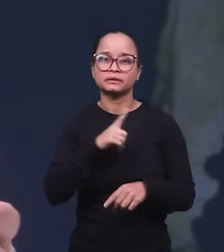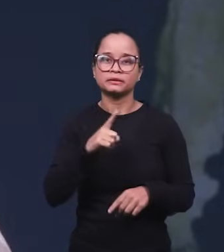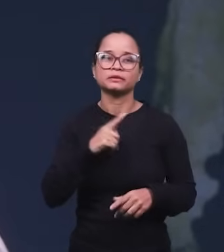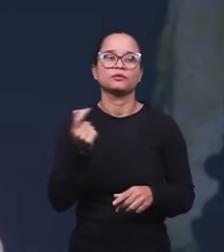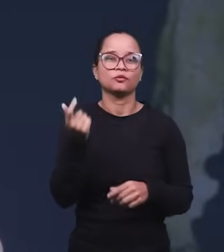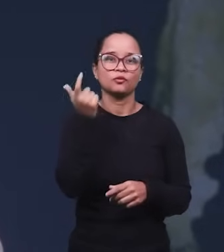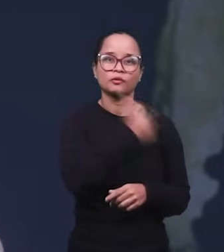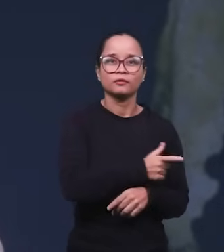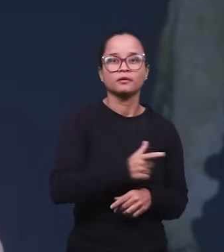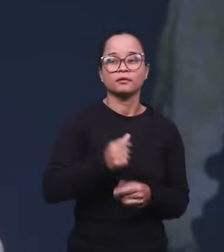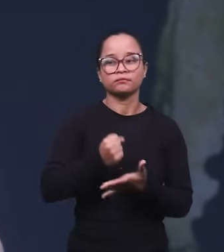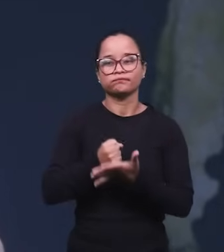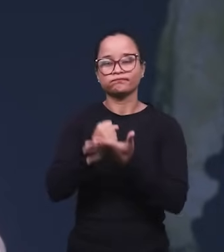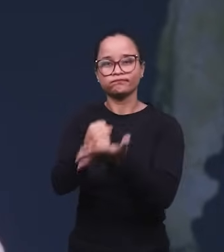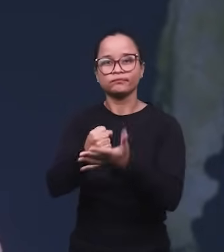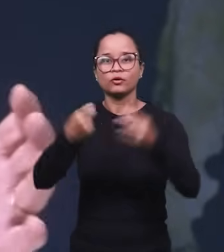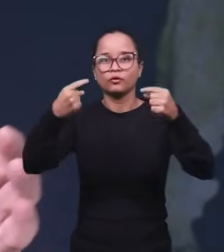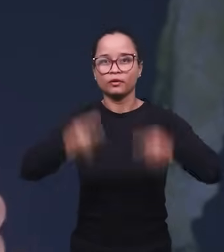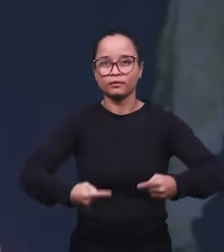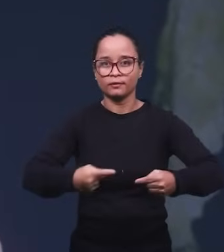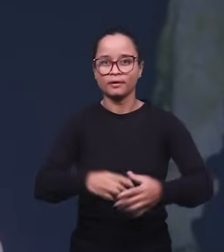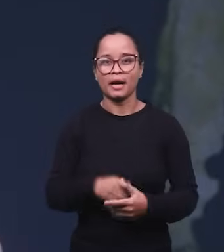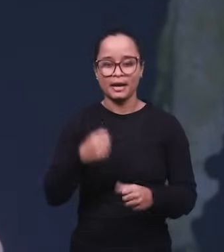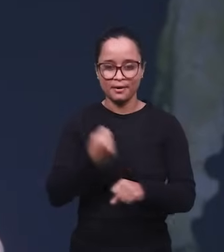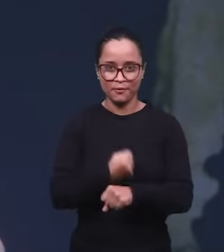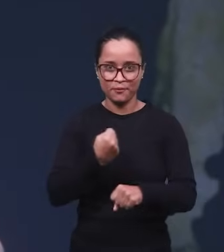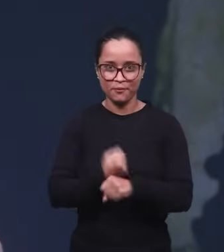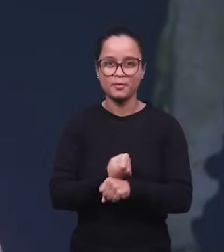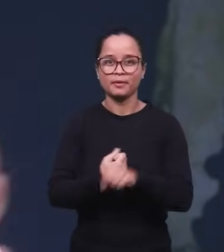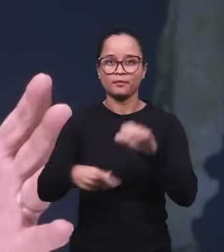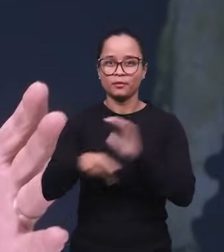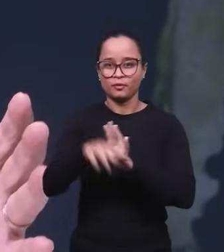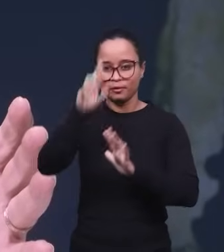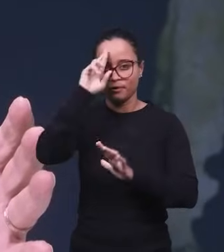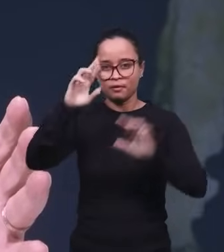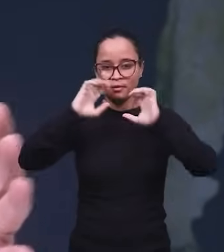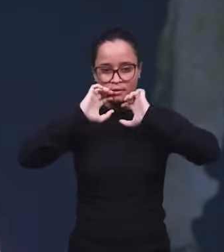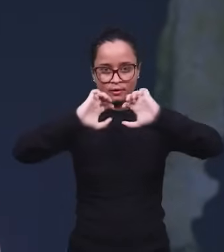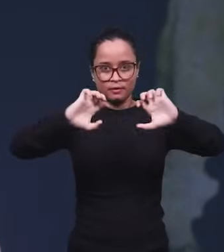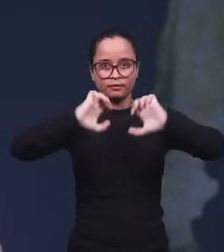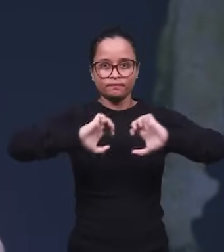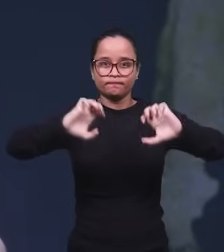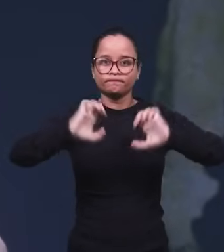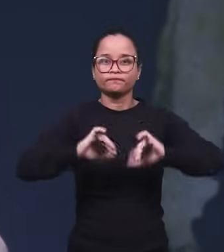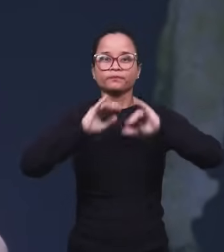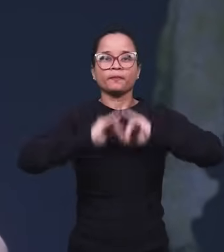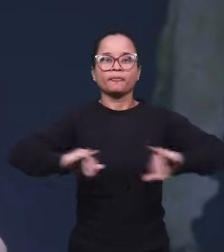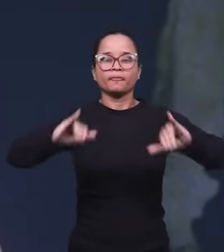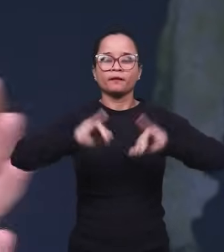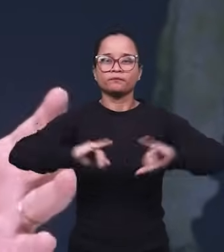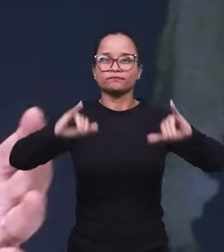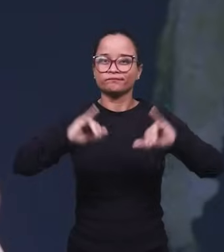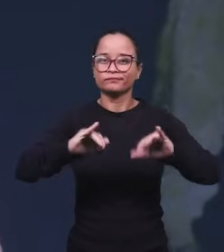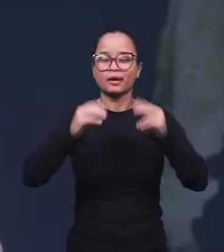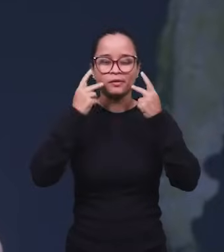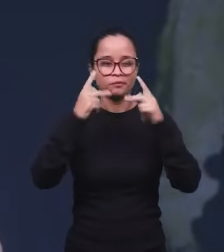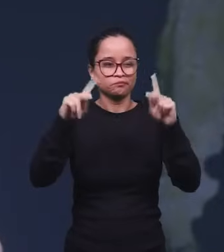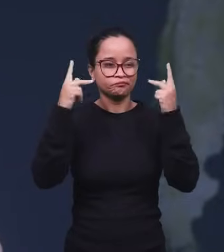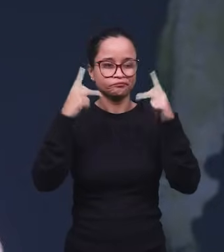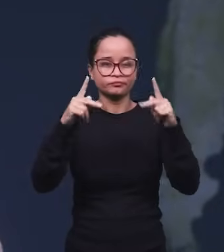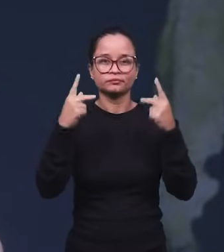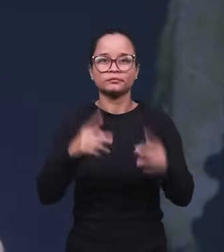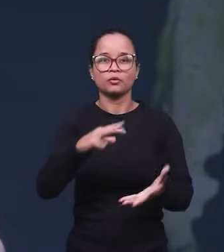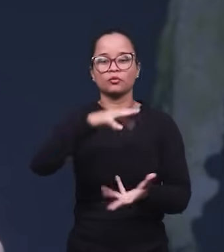que tivemos recurso para poder atender esses desafios e a obra e o evangelho ser publicado, né,